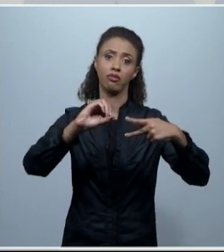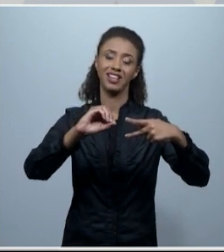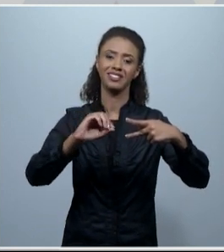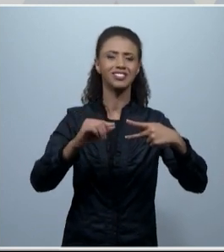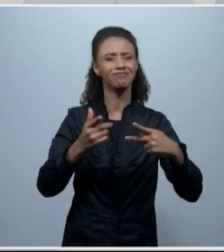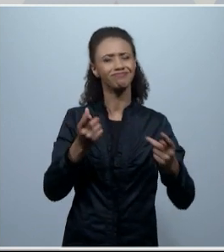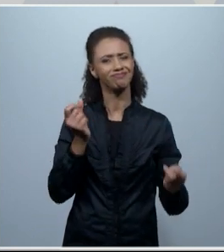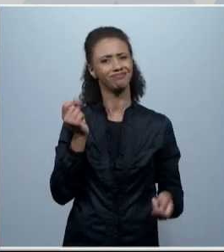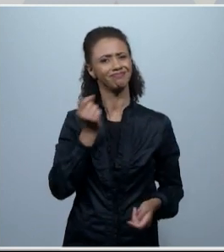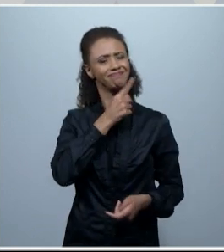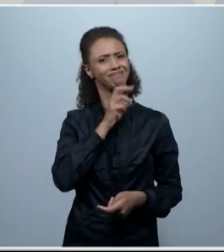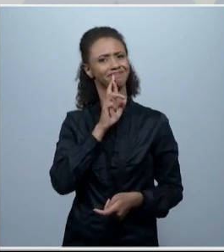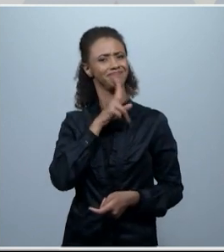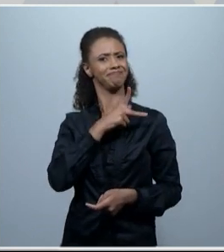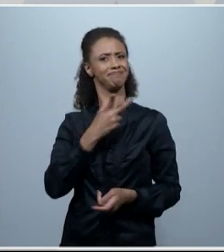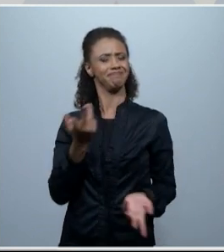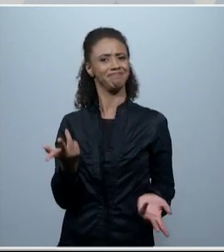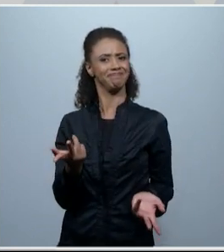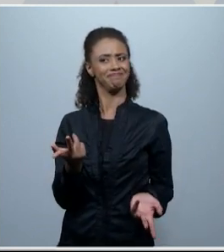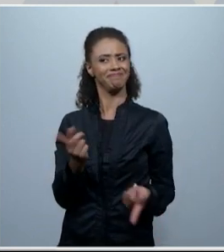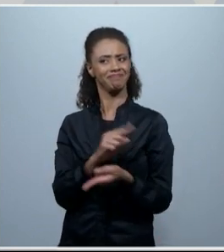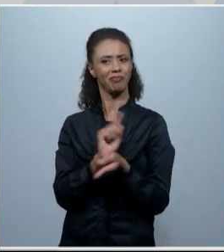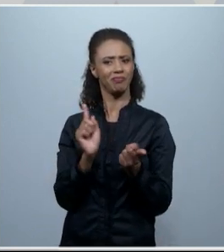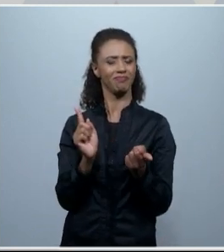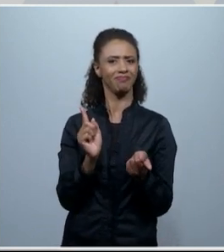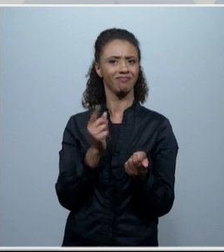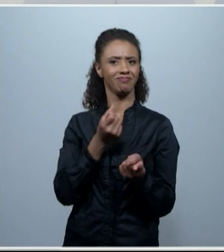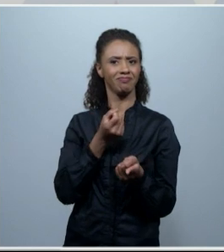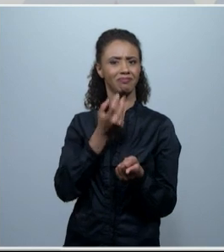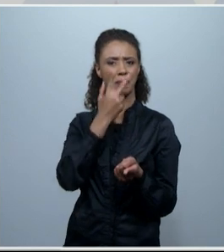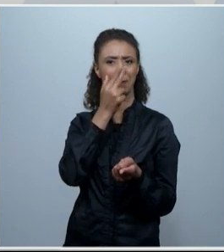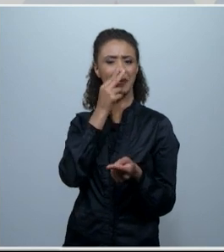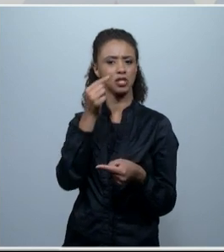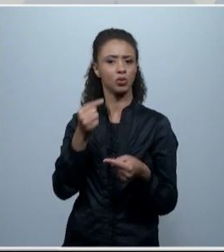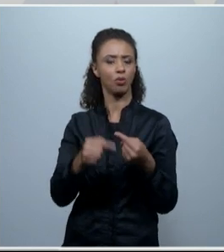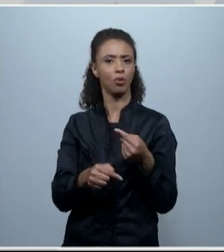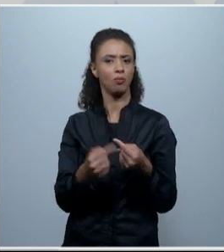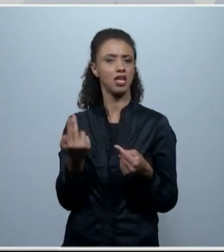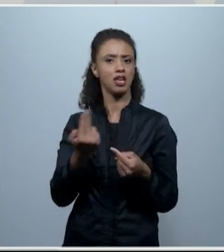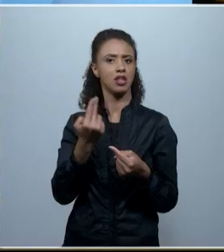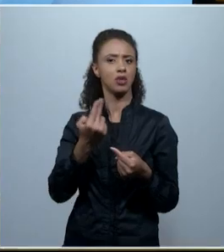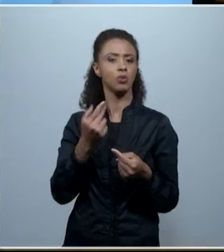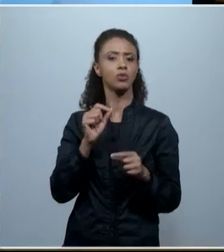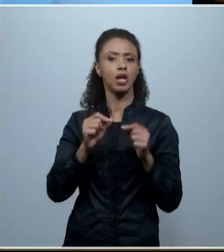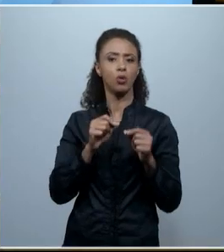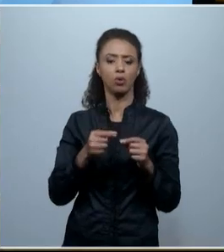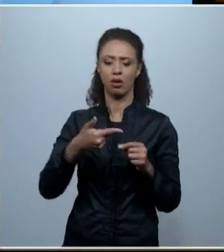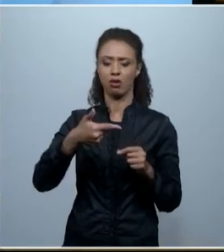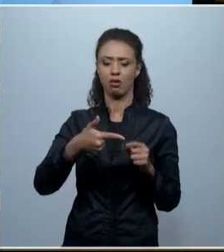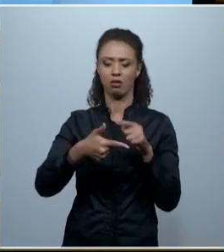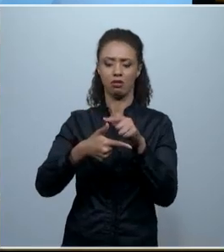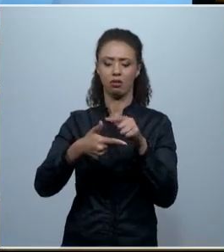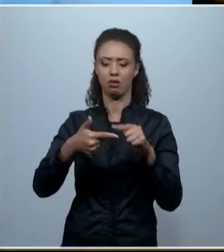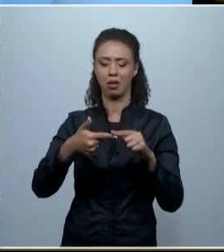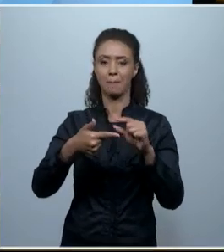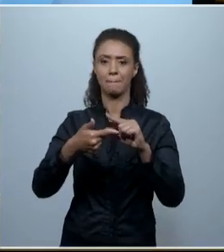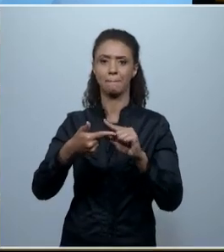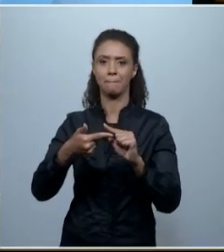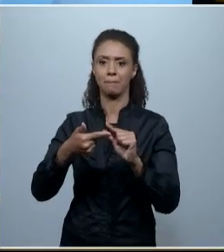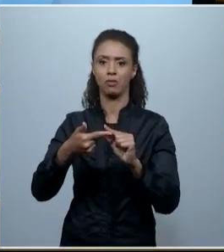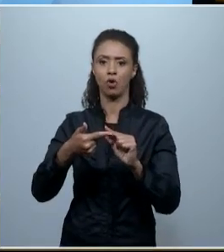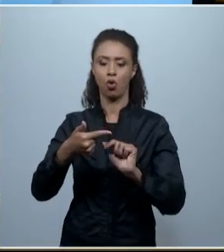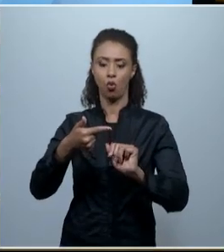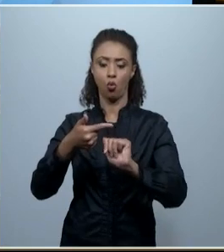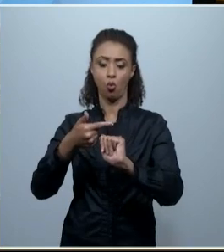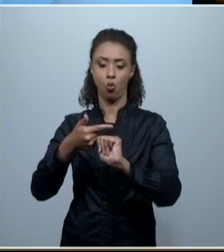pode ter que o ângulo bea seja maior que 90 graus porque o nosso triângulo é acusando a gente supôs que ele é culpado então